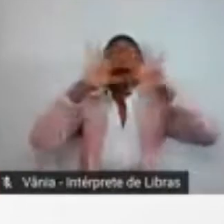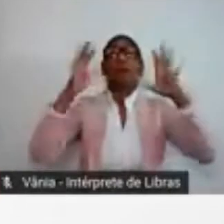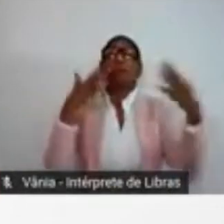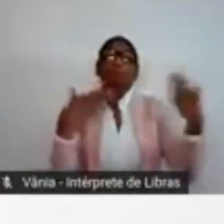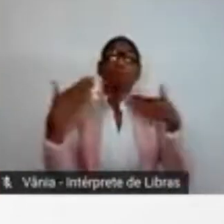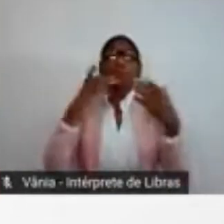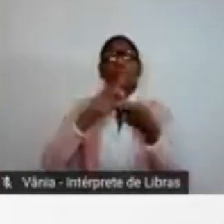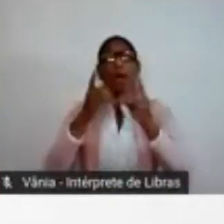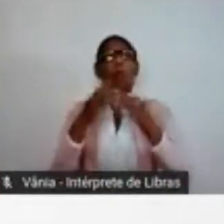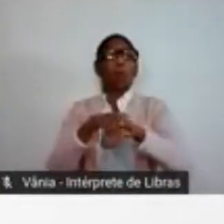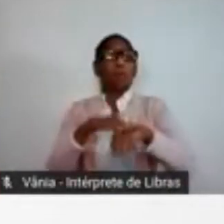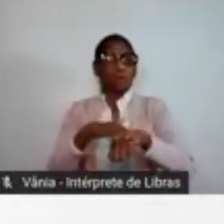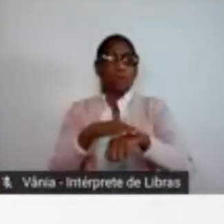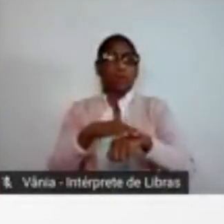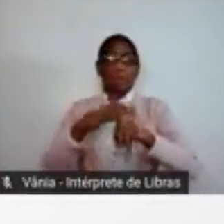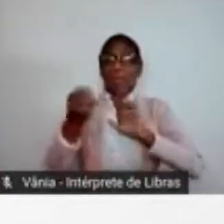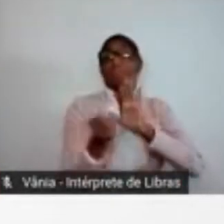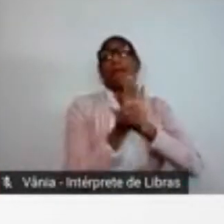é marca da nossa gestão.